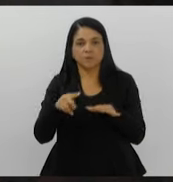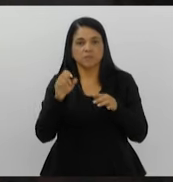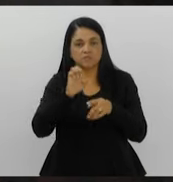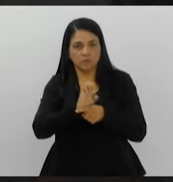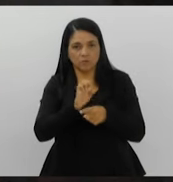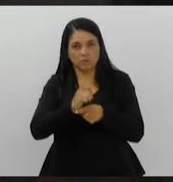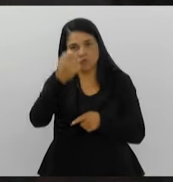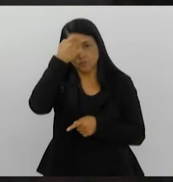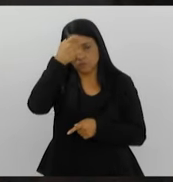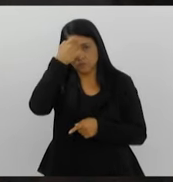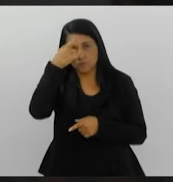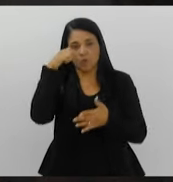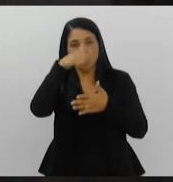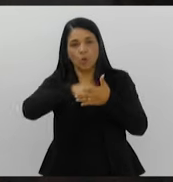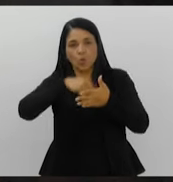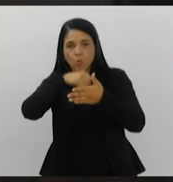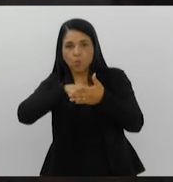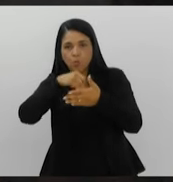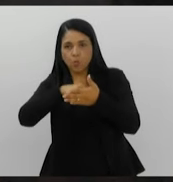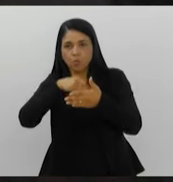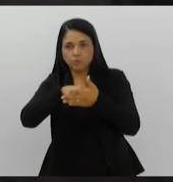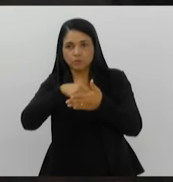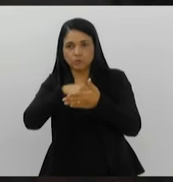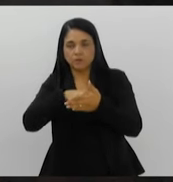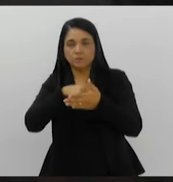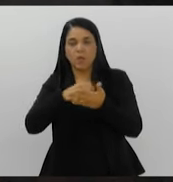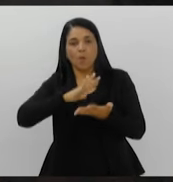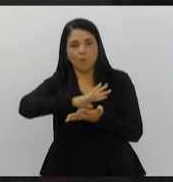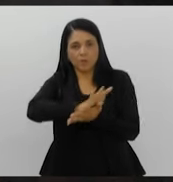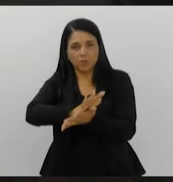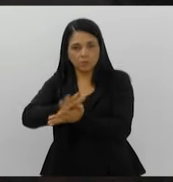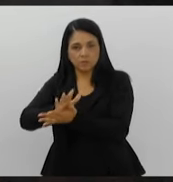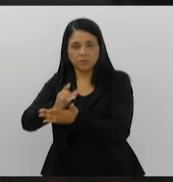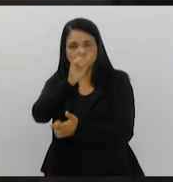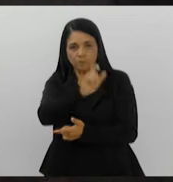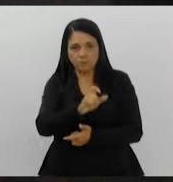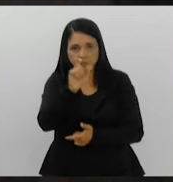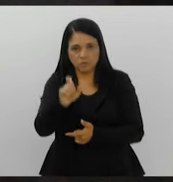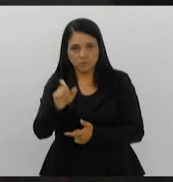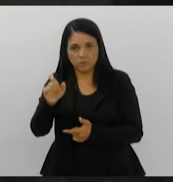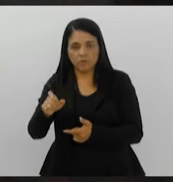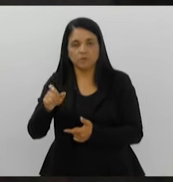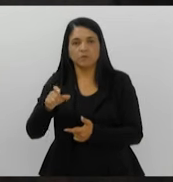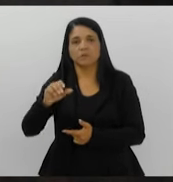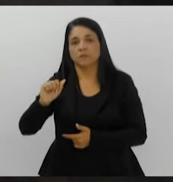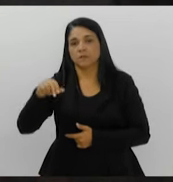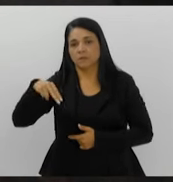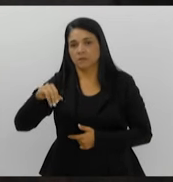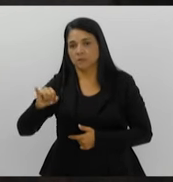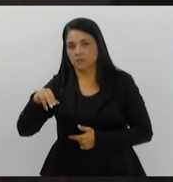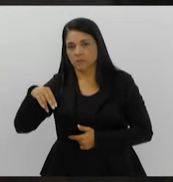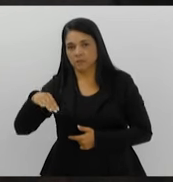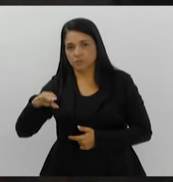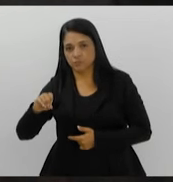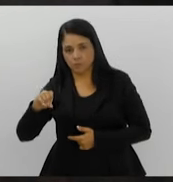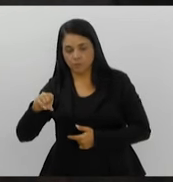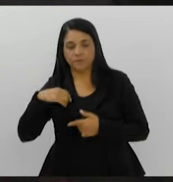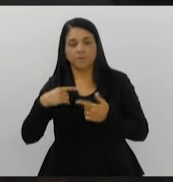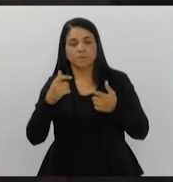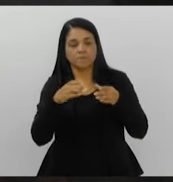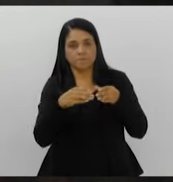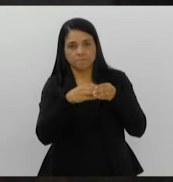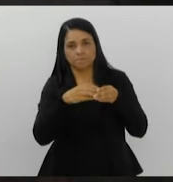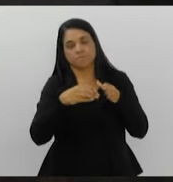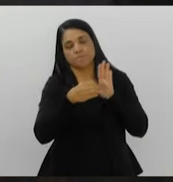de Conscientização e Luta Frente ao Preconceito contra as Pessoas com Nanismo. Parecer das comissões de Constituição e Justiça